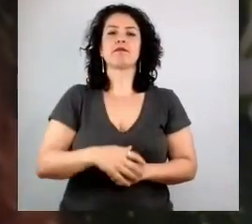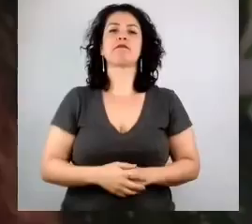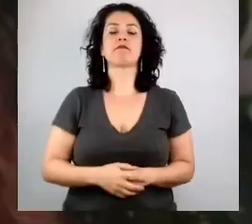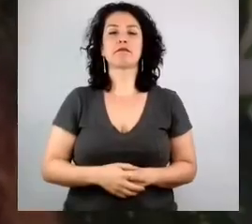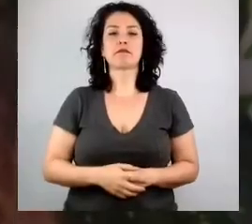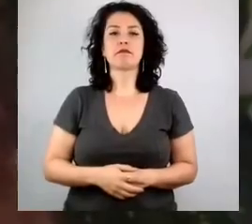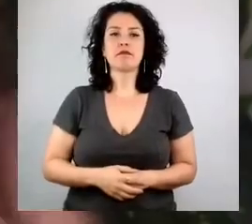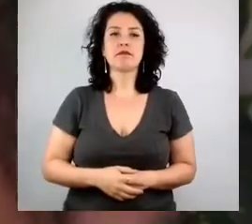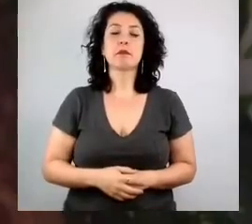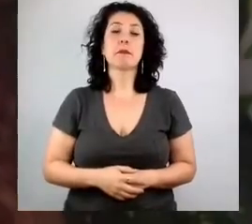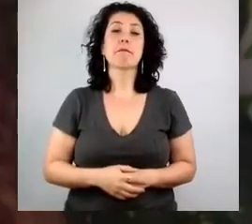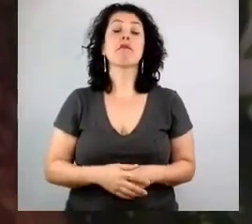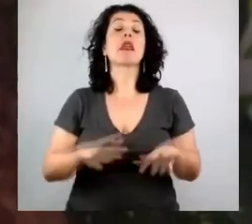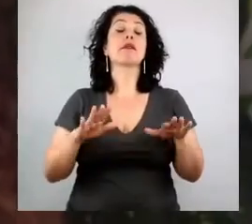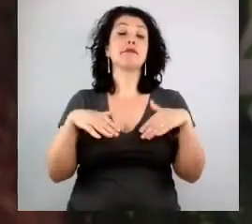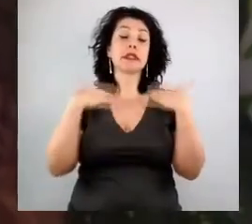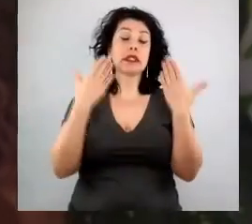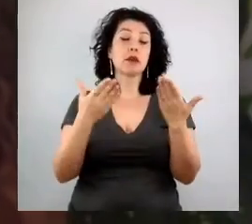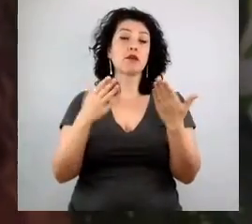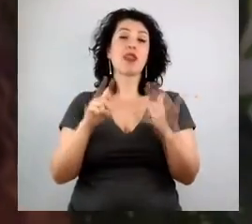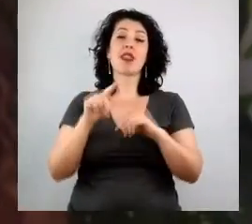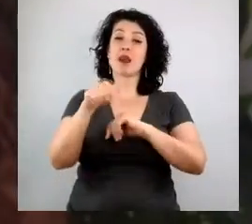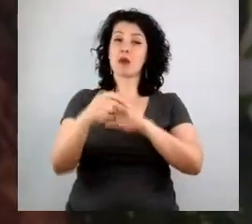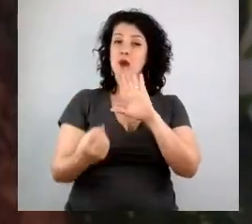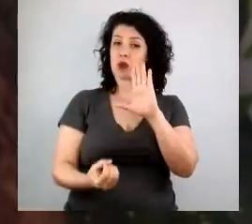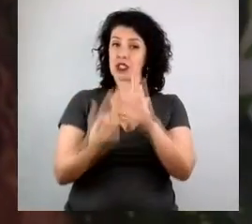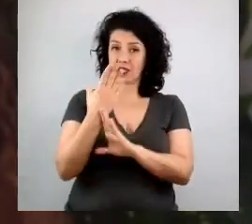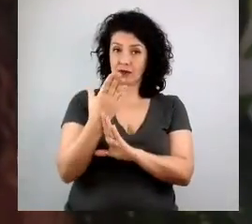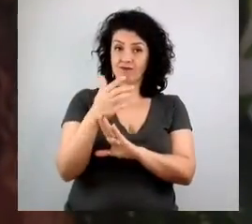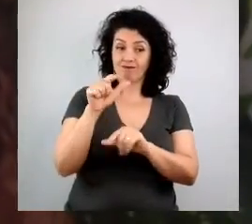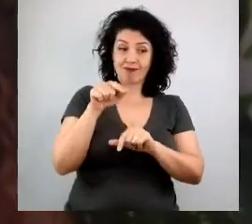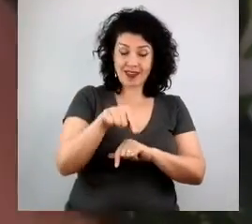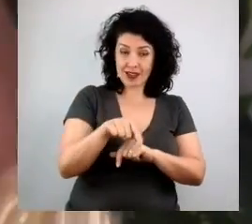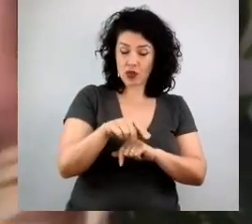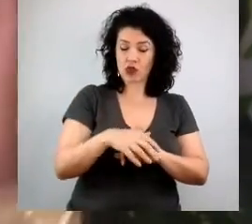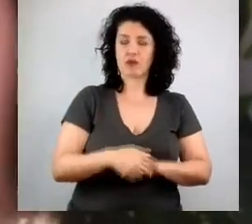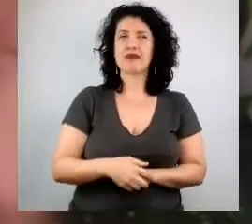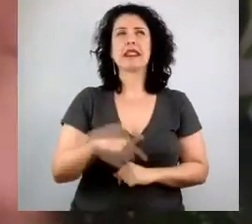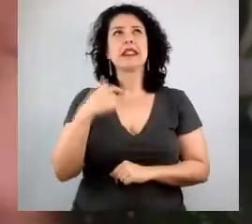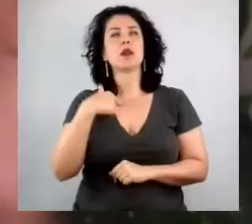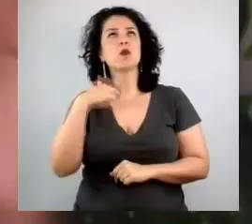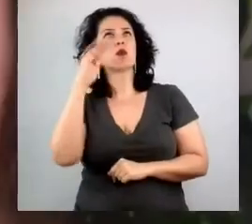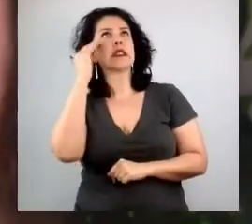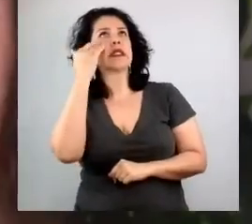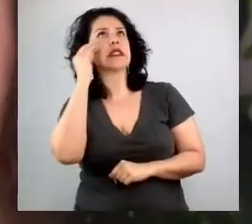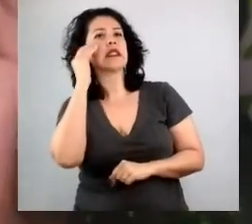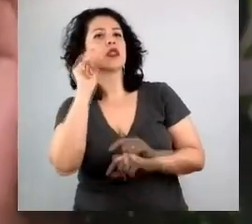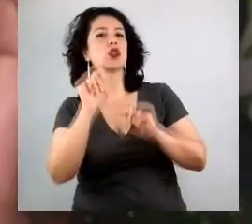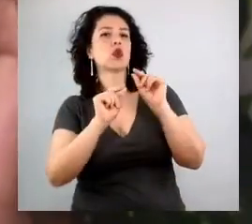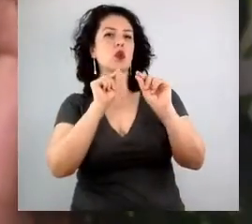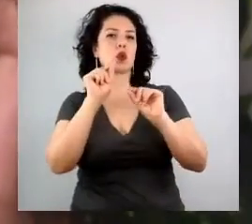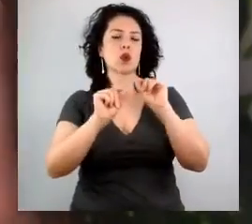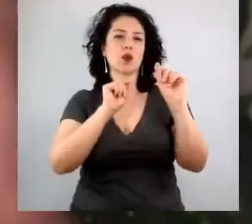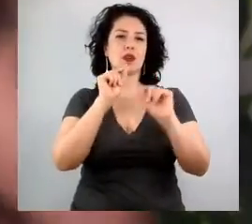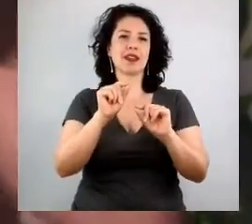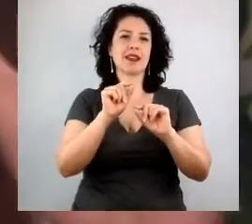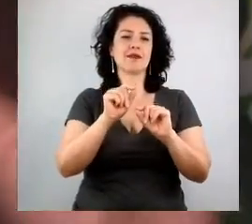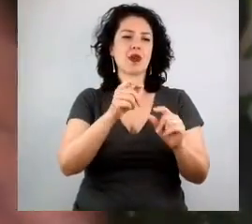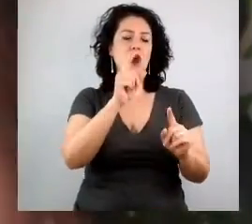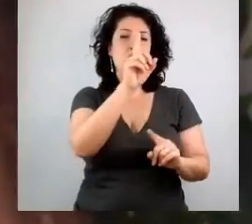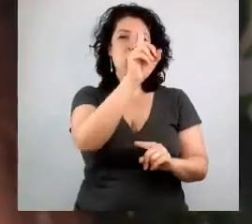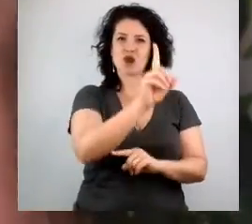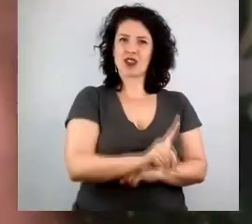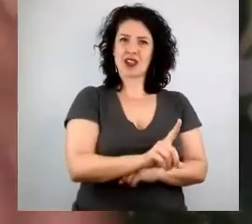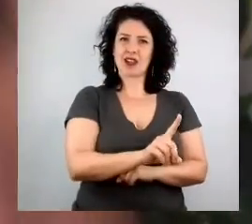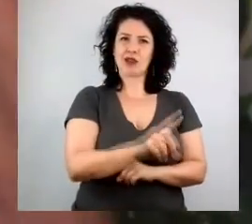E aí, depois de passar por esse momento, eu entendi que esse ponto de vista do diretor é o mesmo